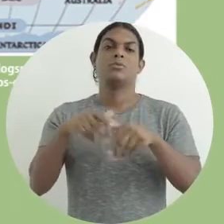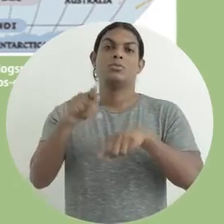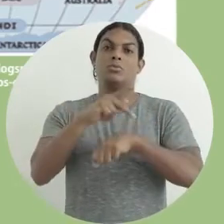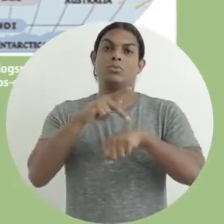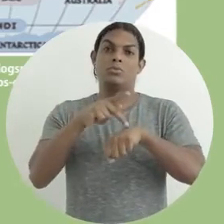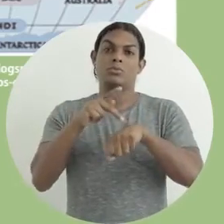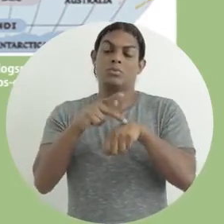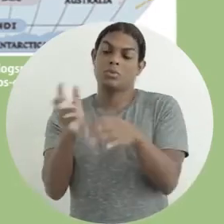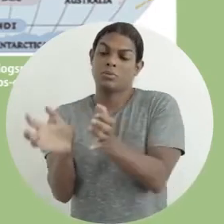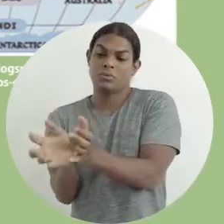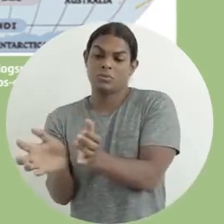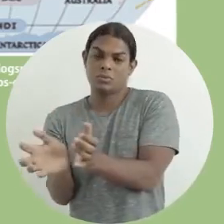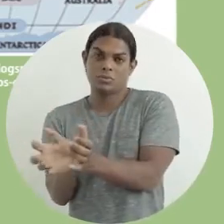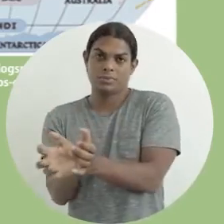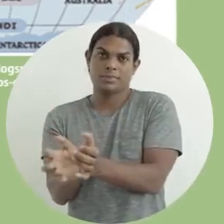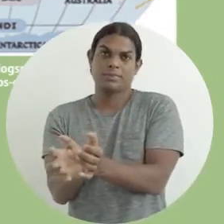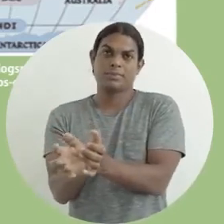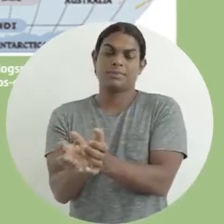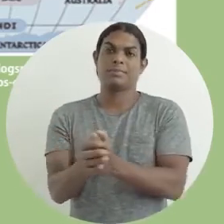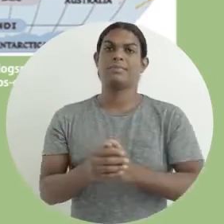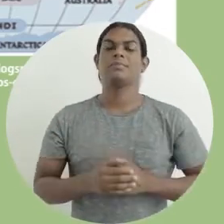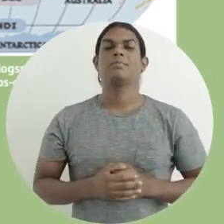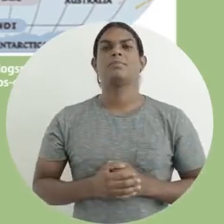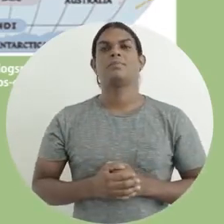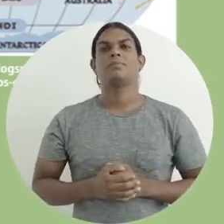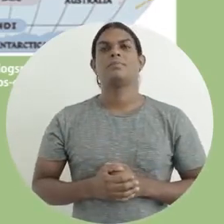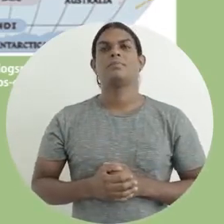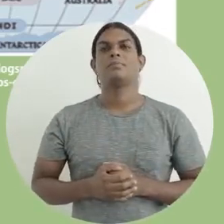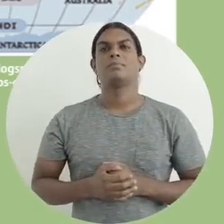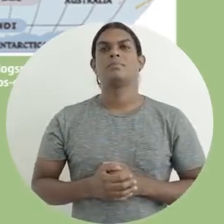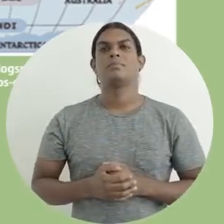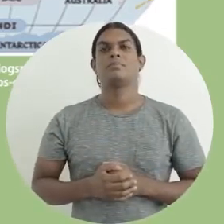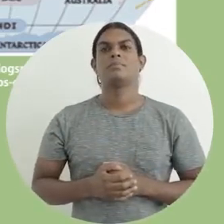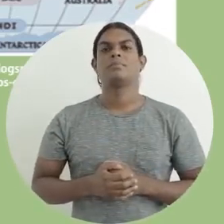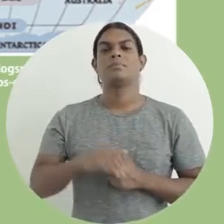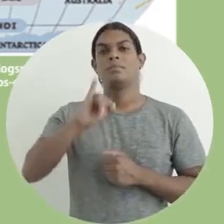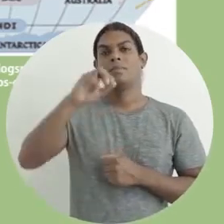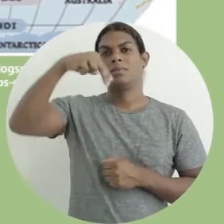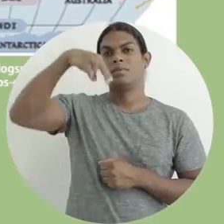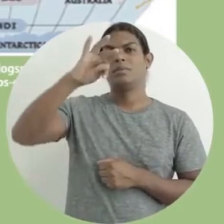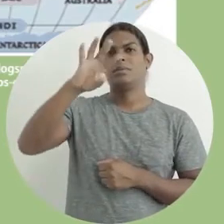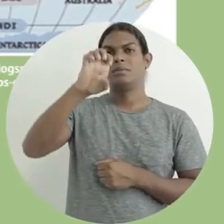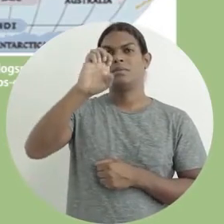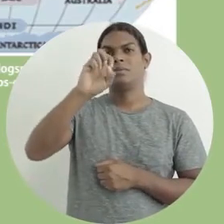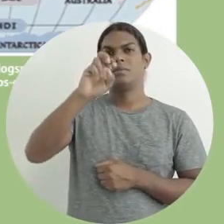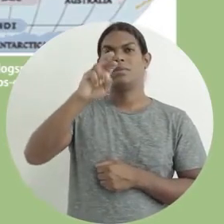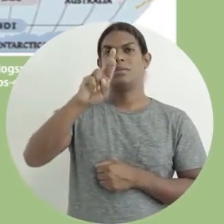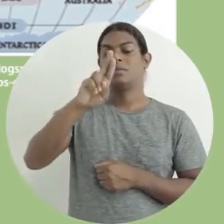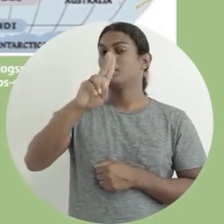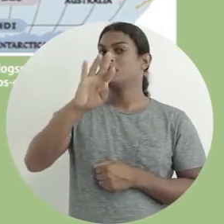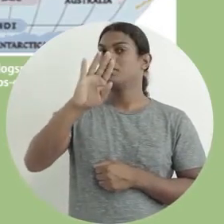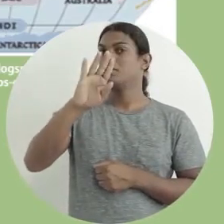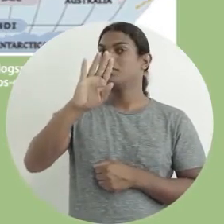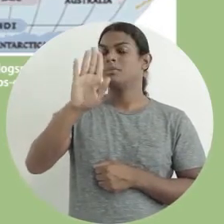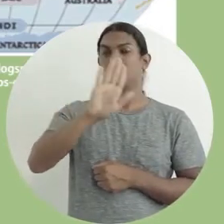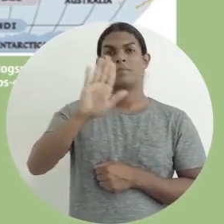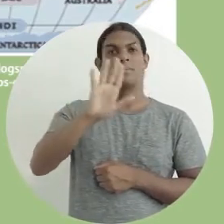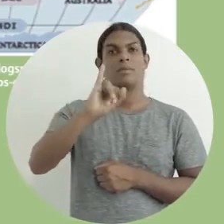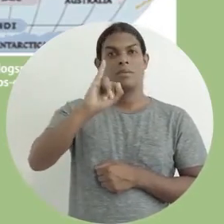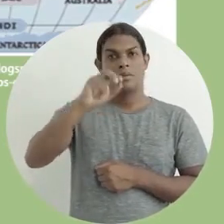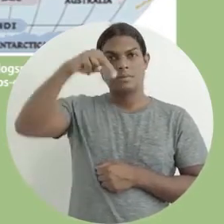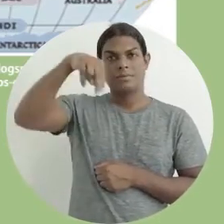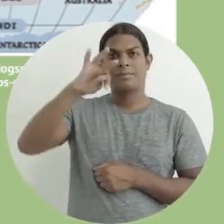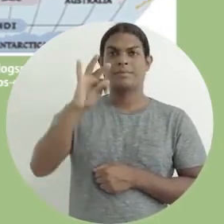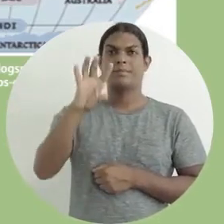se integrem a algum bloco comercial? Integração econômica e social.